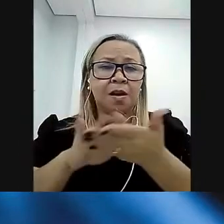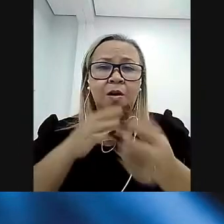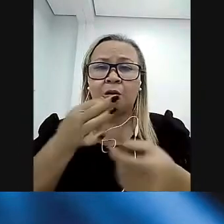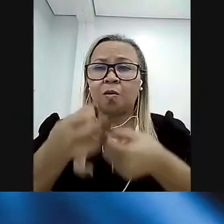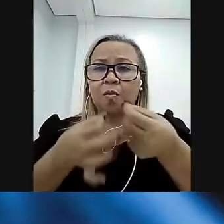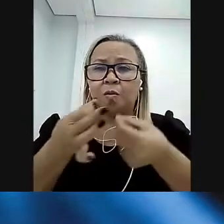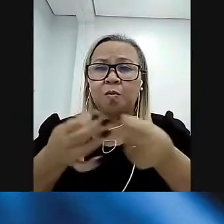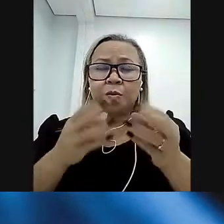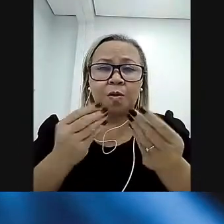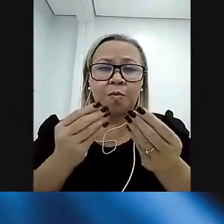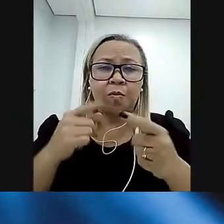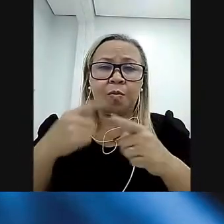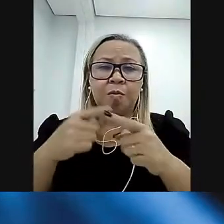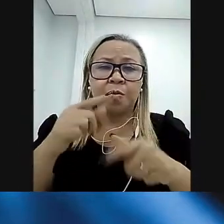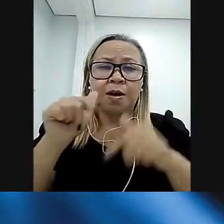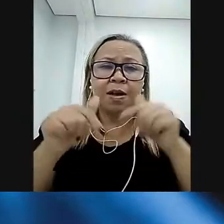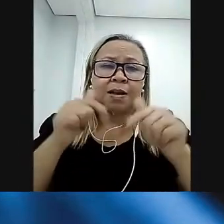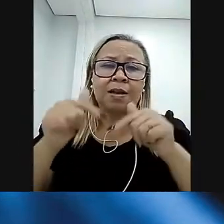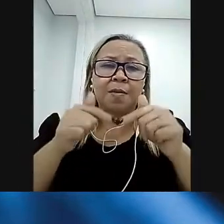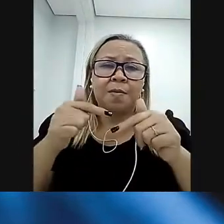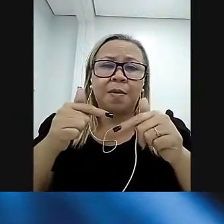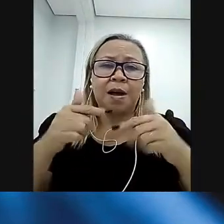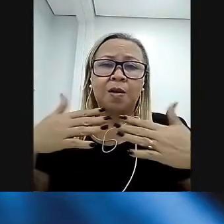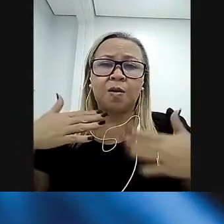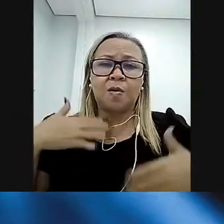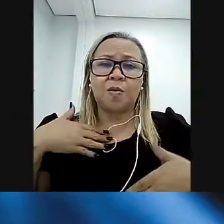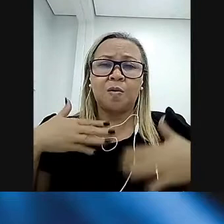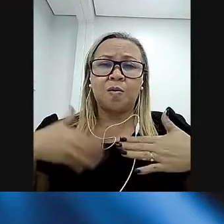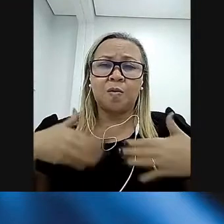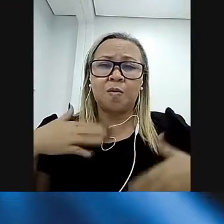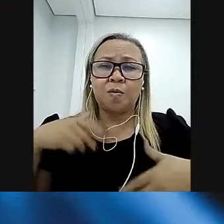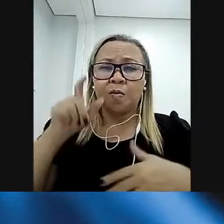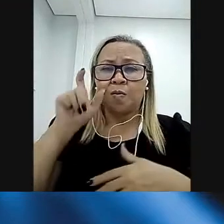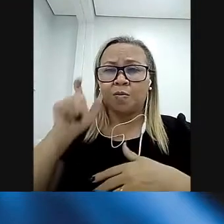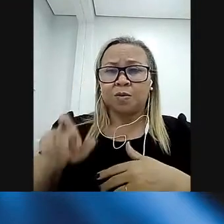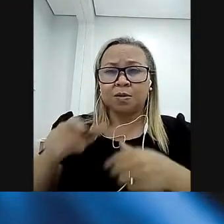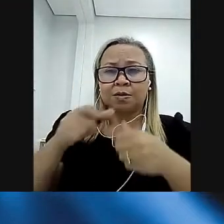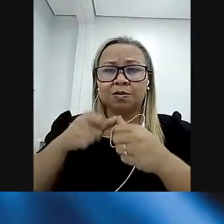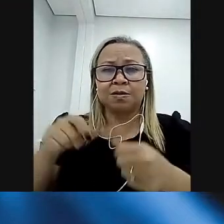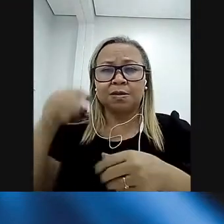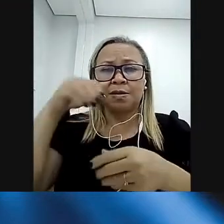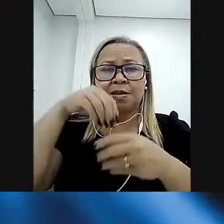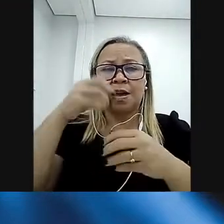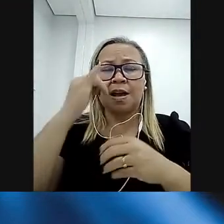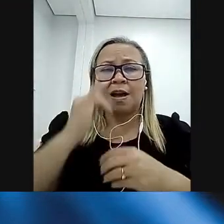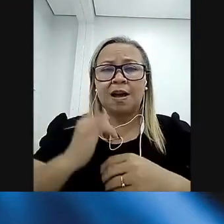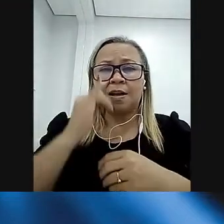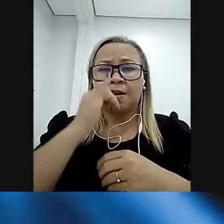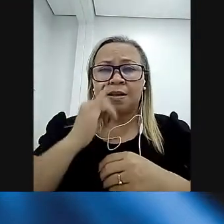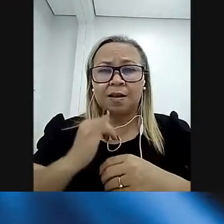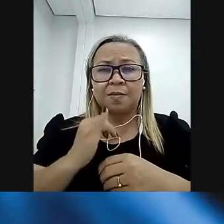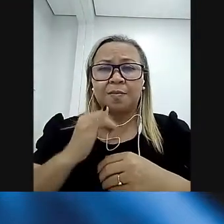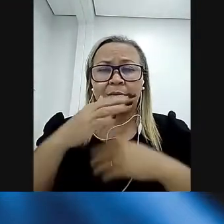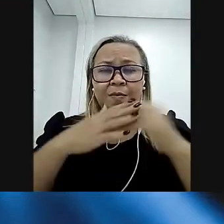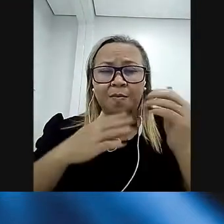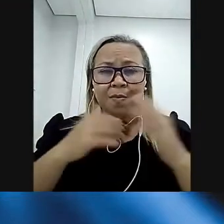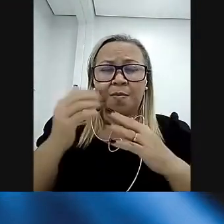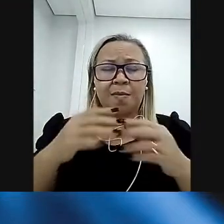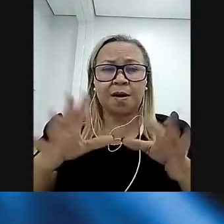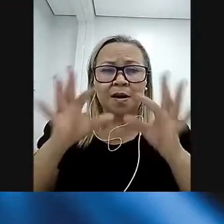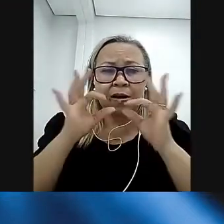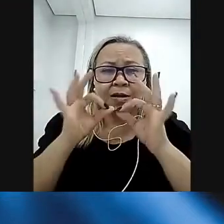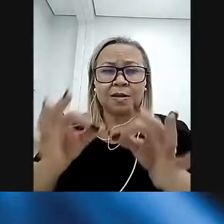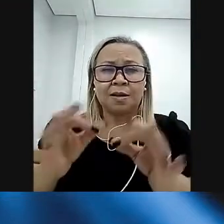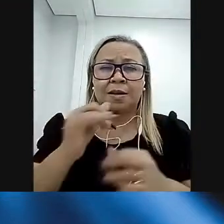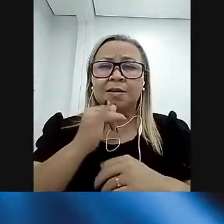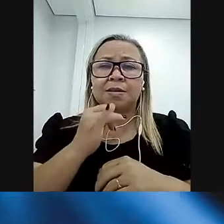ele tem trabalhos que o corpo do sujeito está na obra, e esse é um exemplo muito interessante. Quando eu vi esse